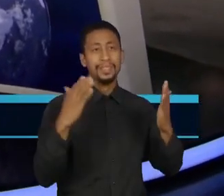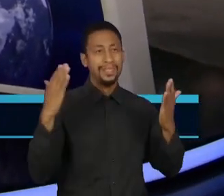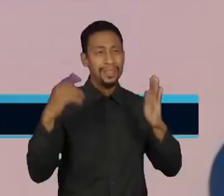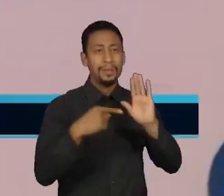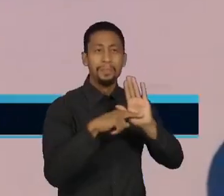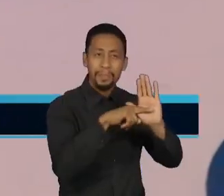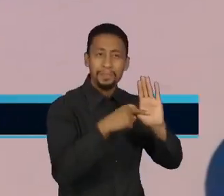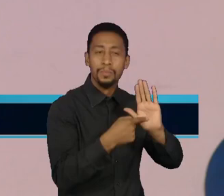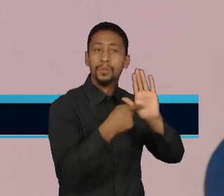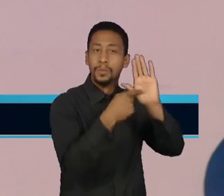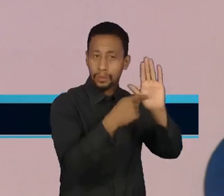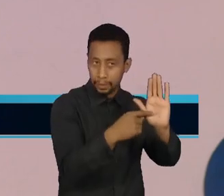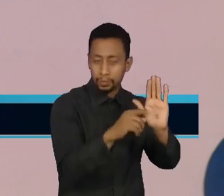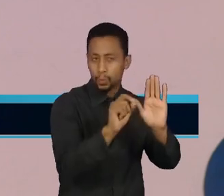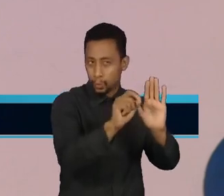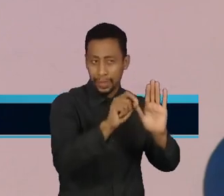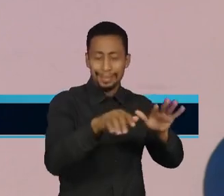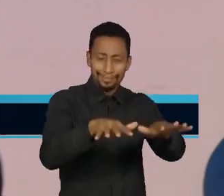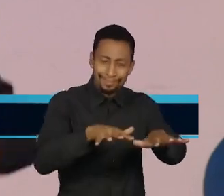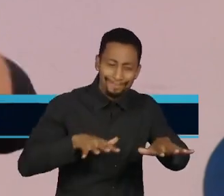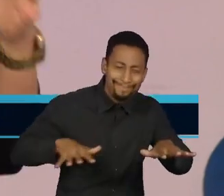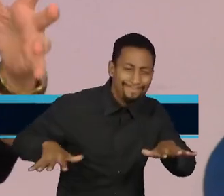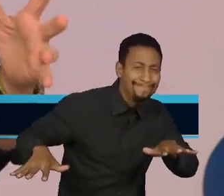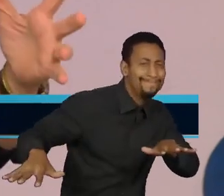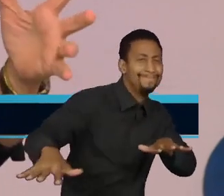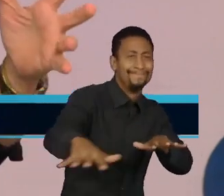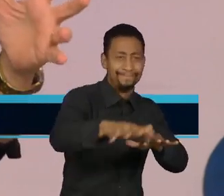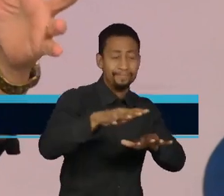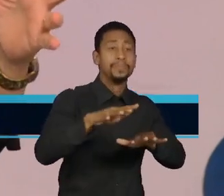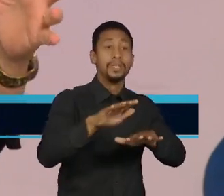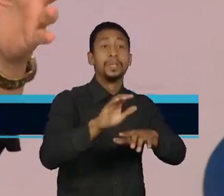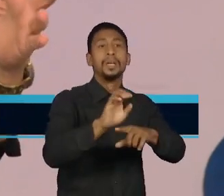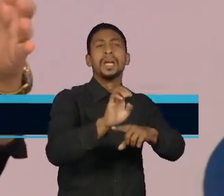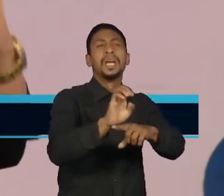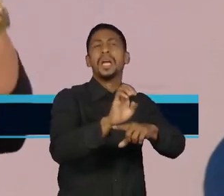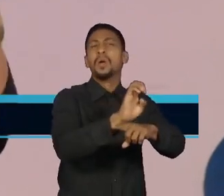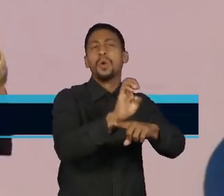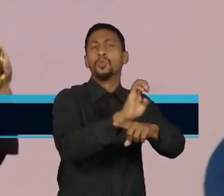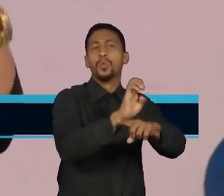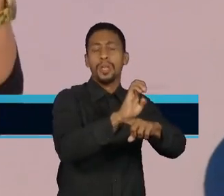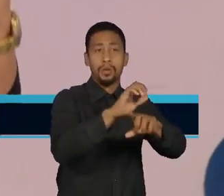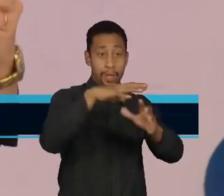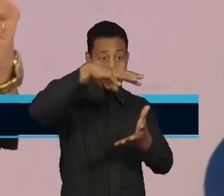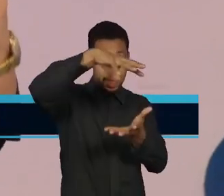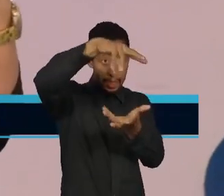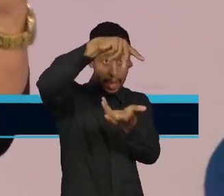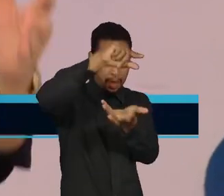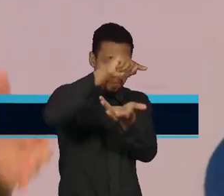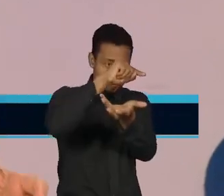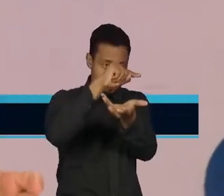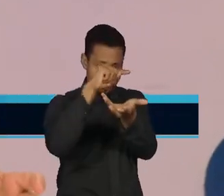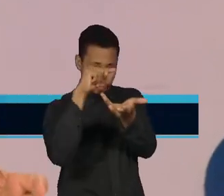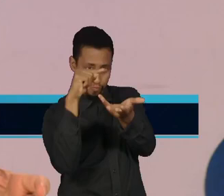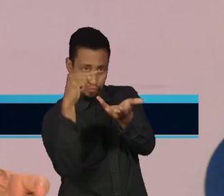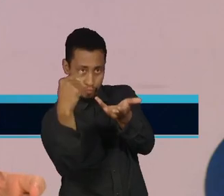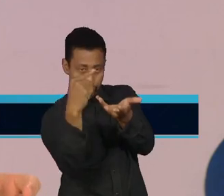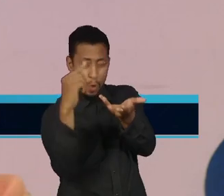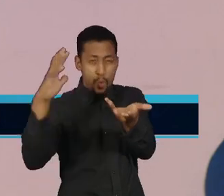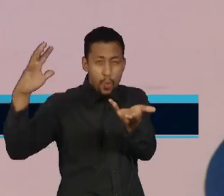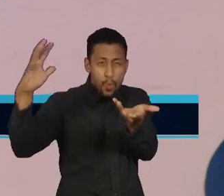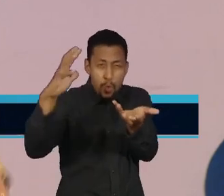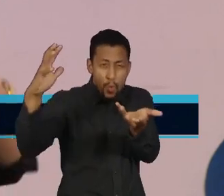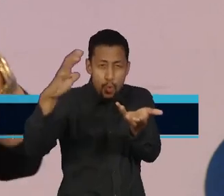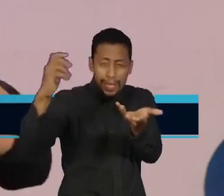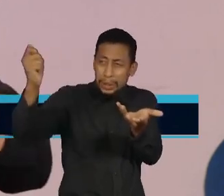depois exploração em larga escala na margem equatorial. Né? Quando o mundo demanda transição